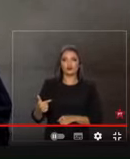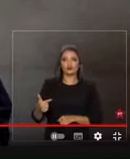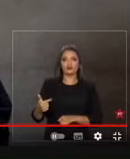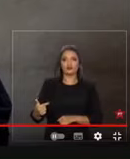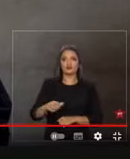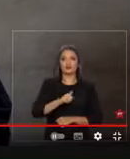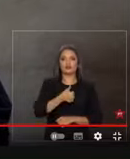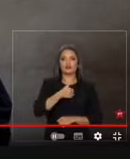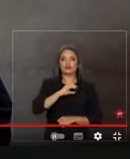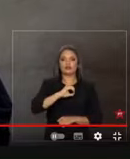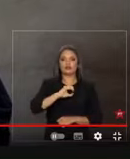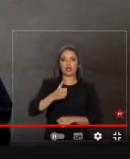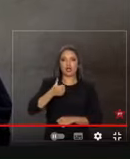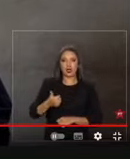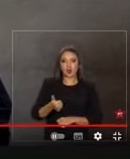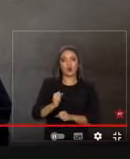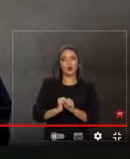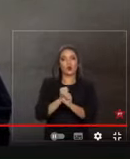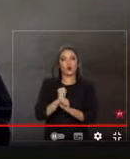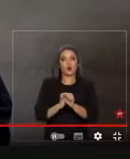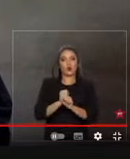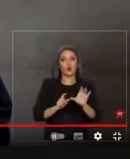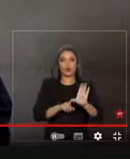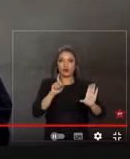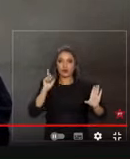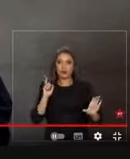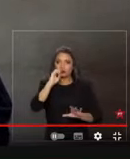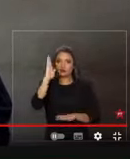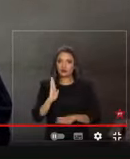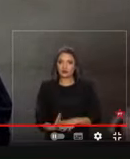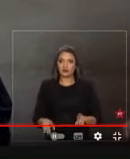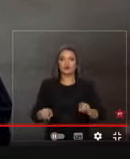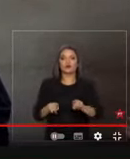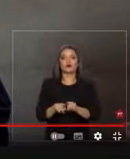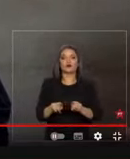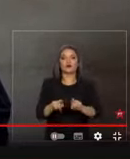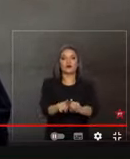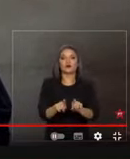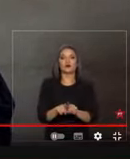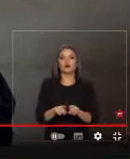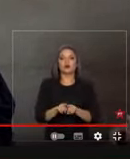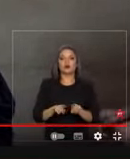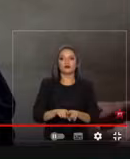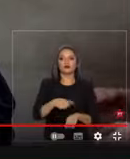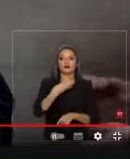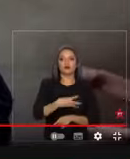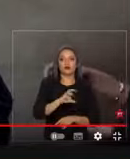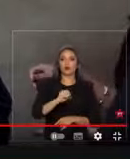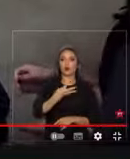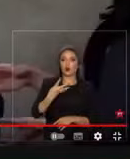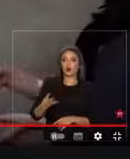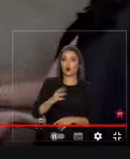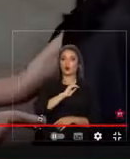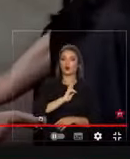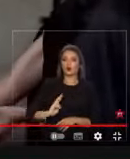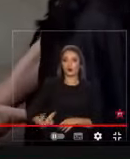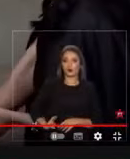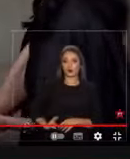da Independência, e 134º da República, assinado ministro Alexandre de Moraes,